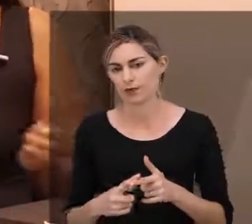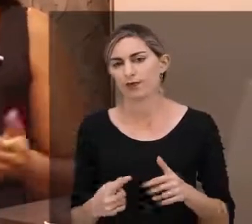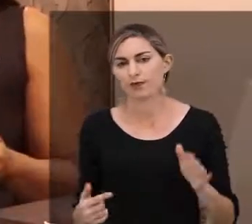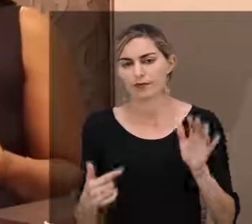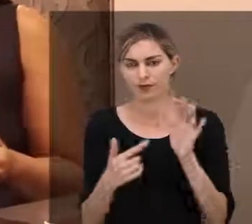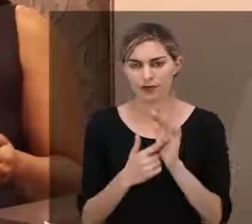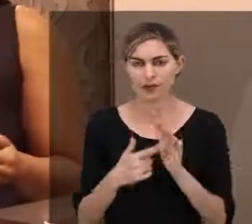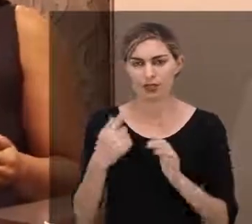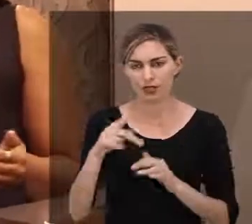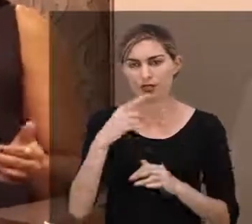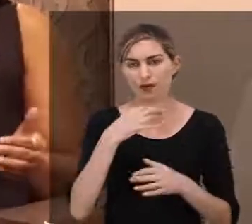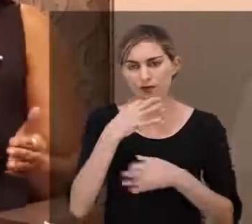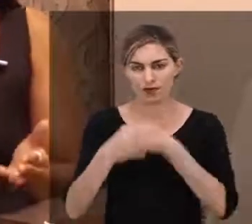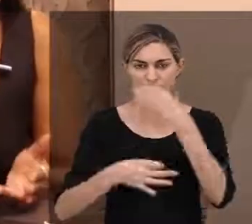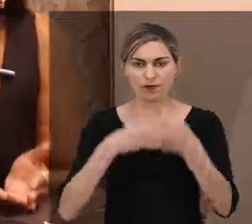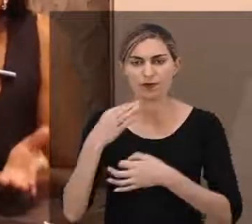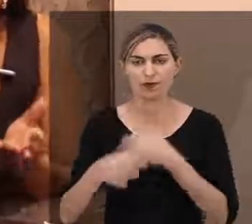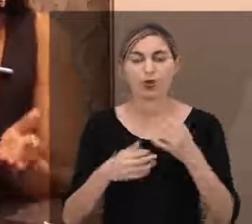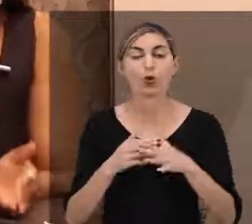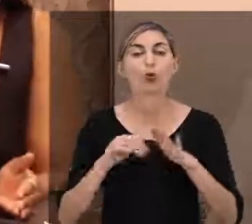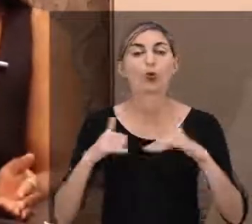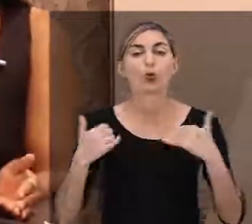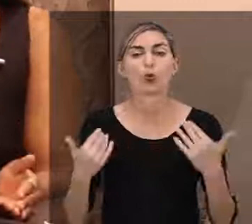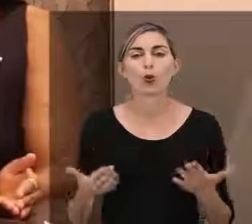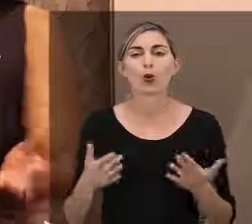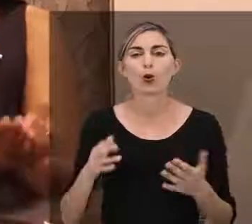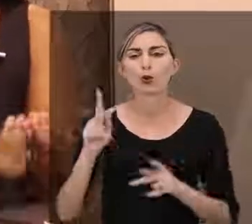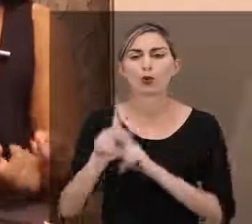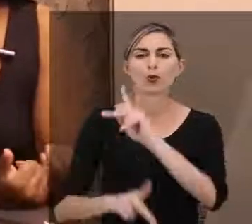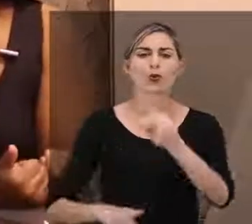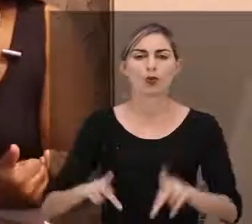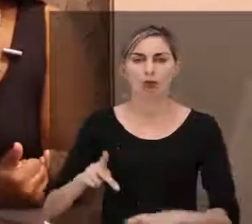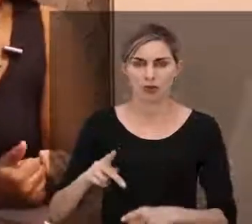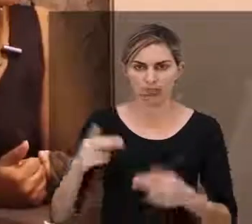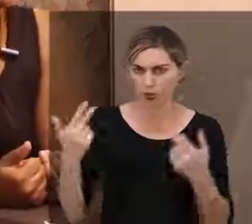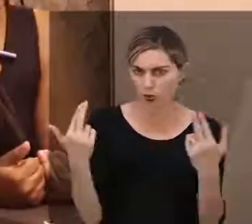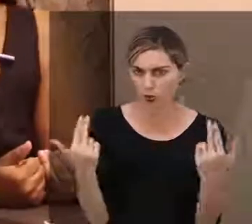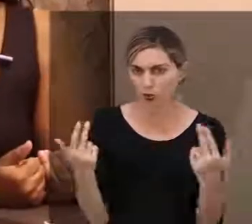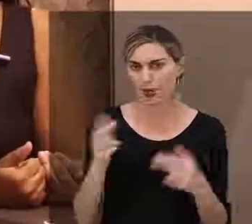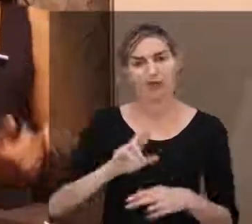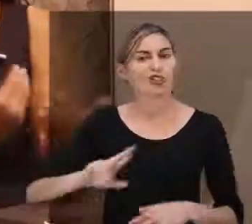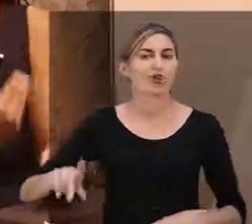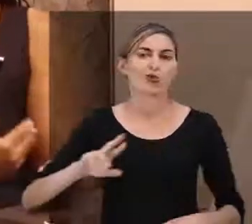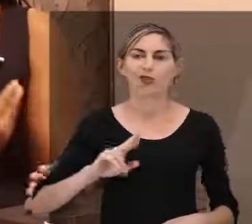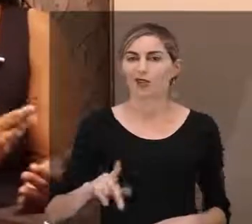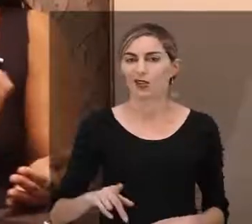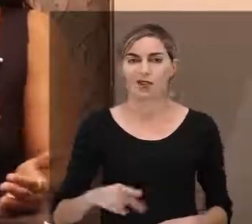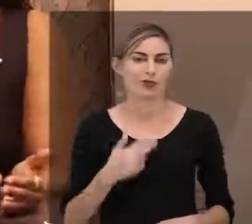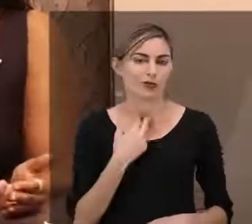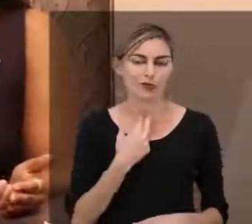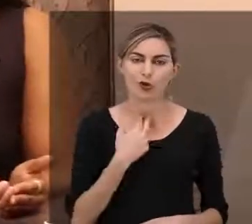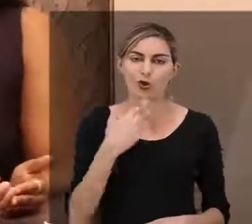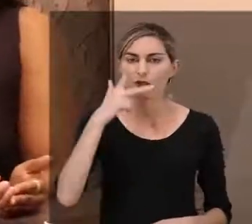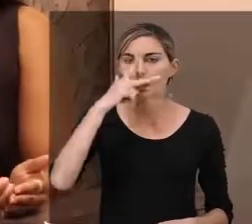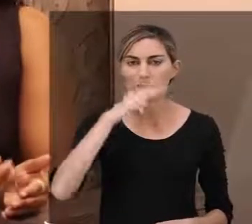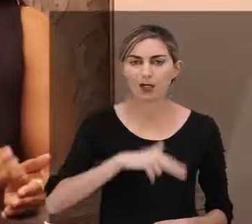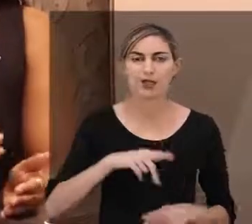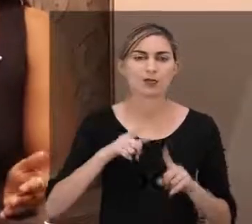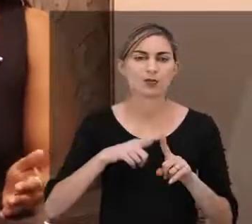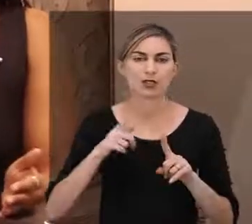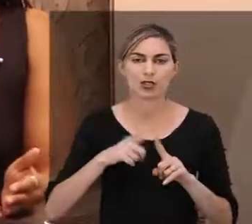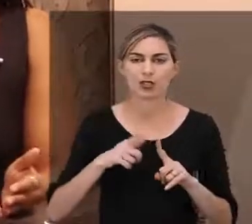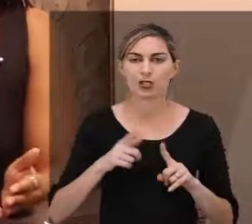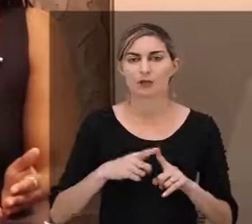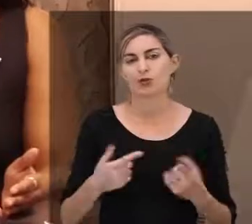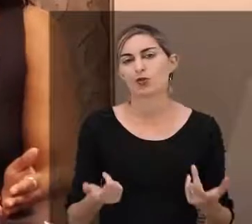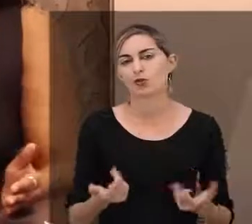que a gente tinha comentado. Qual é o público? O público era igual? Não era. Então, não posso ter o mesmo tipo nem